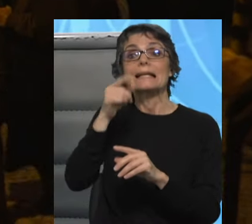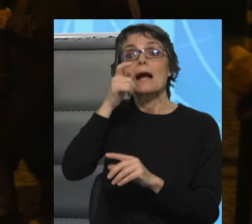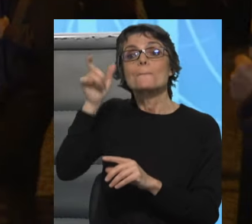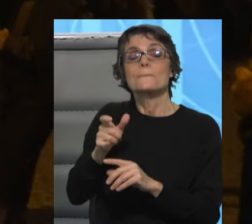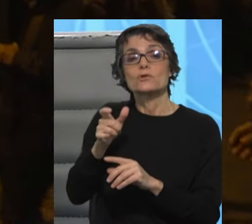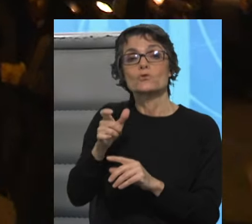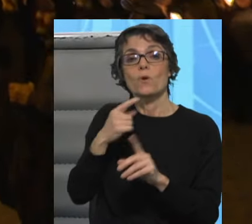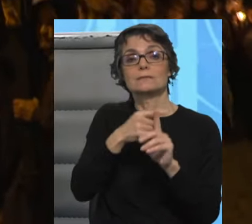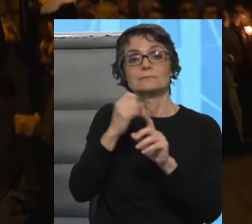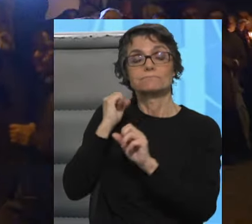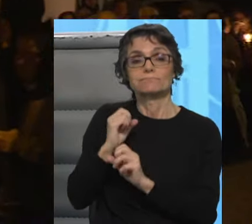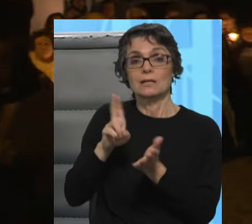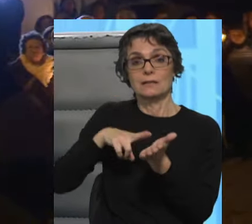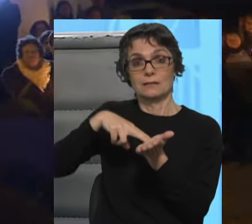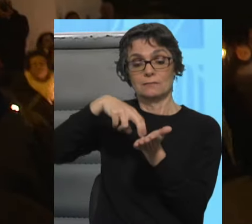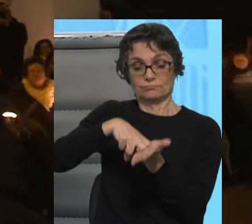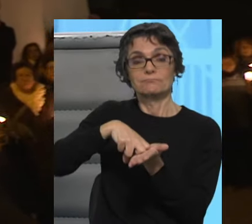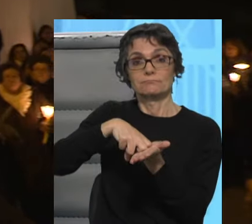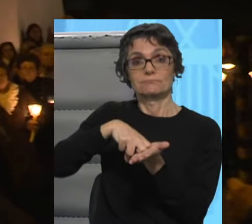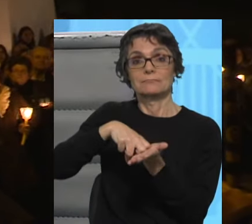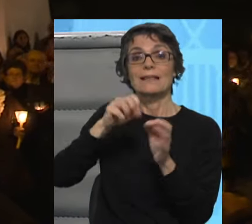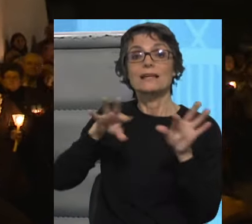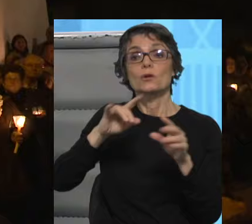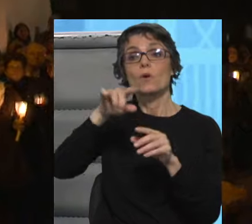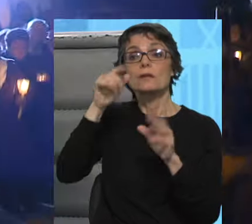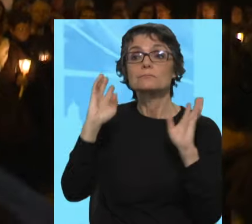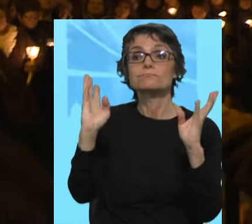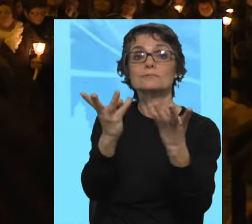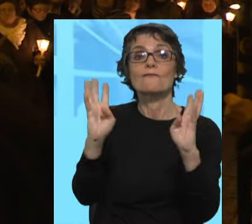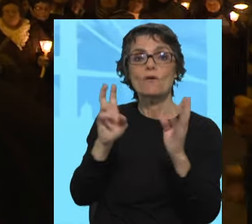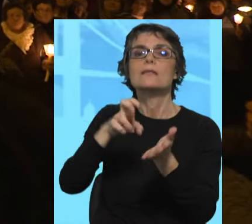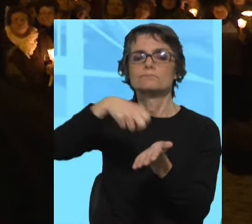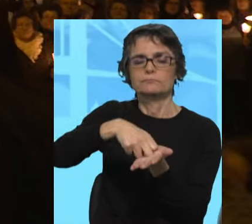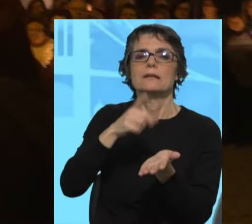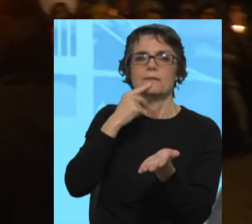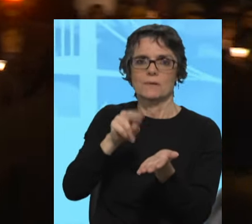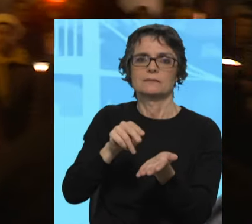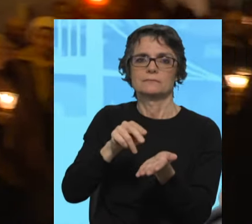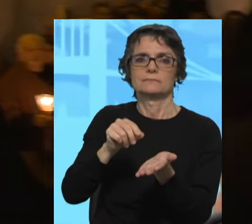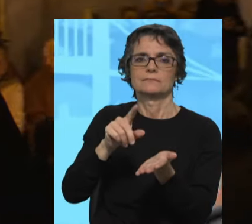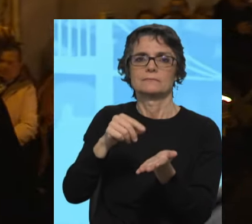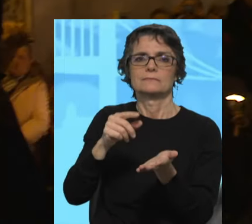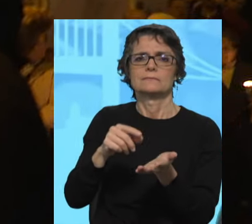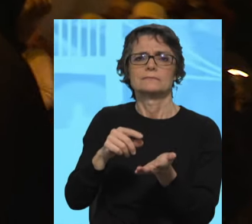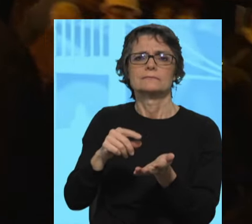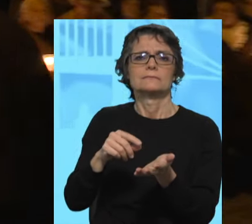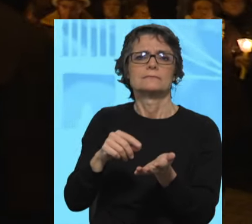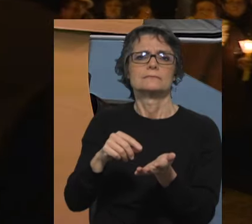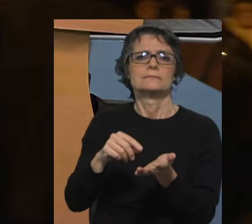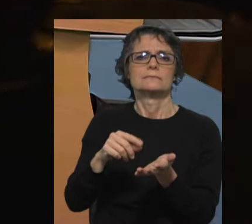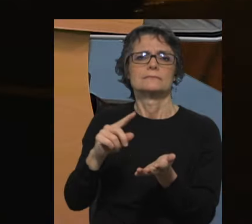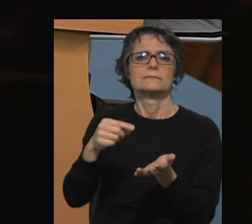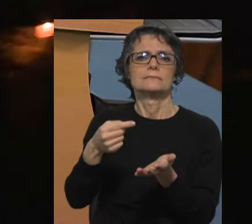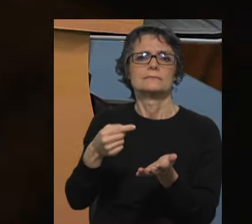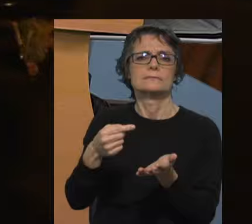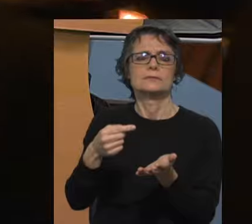imagem gofl ao mesmo tempo que os outros gofl tem e depois vão para trás uma vez parece que é